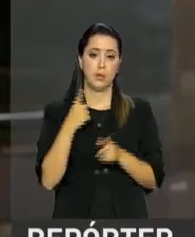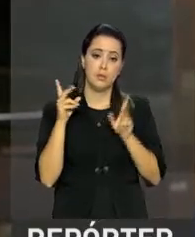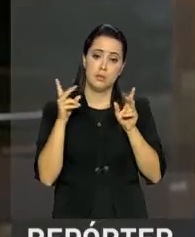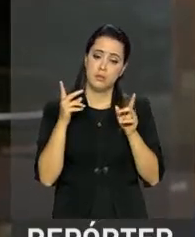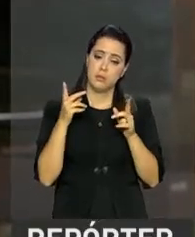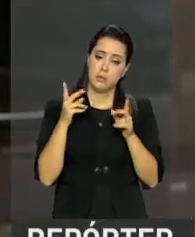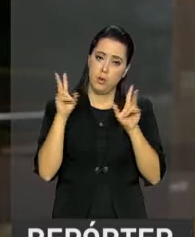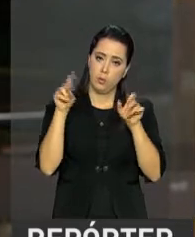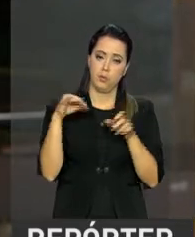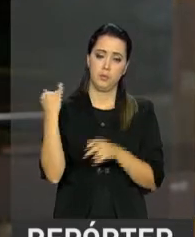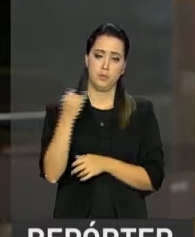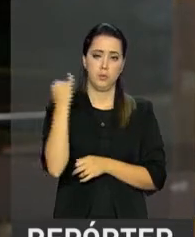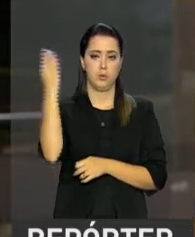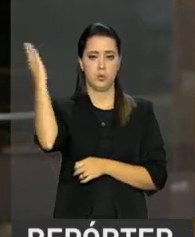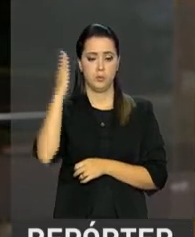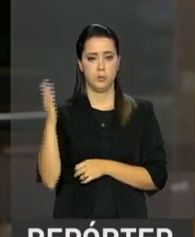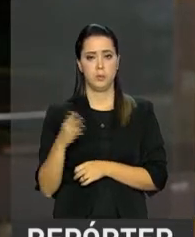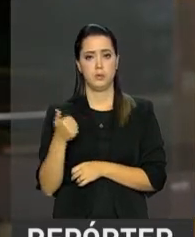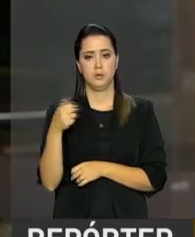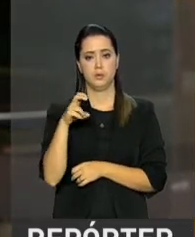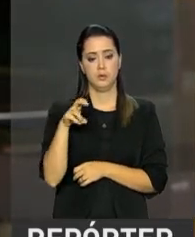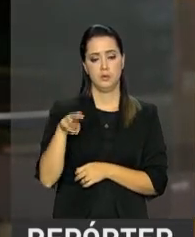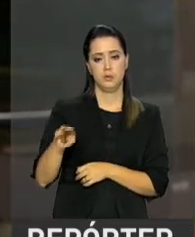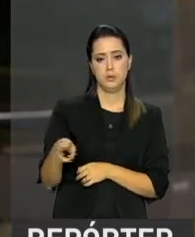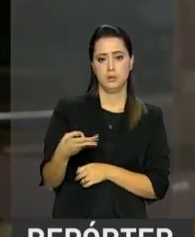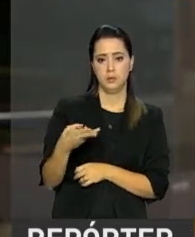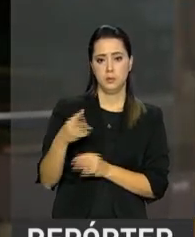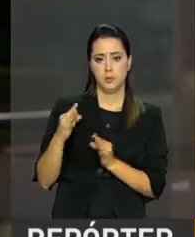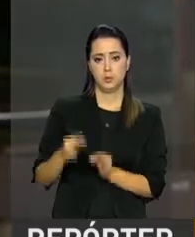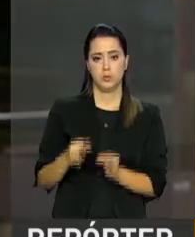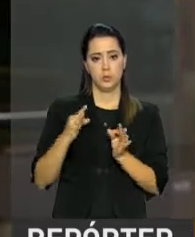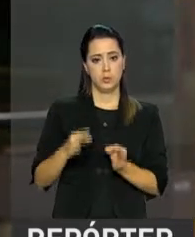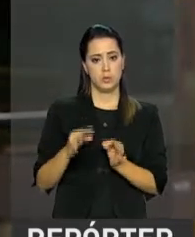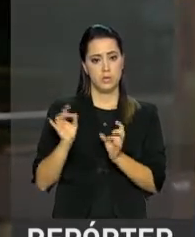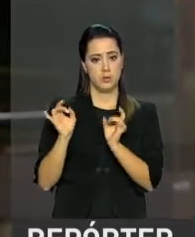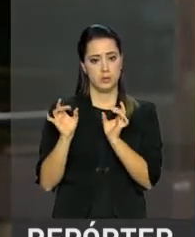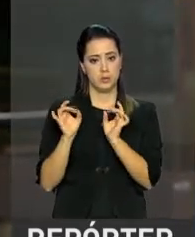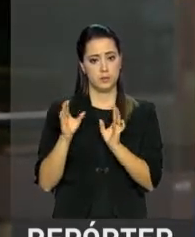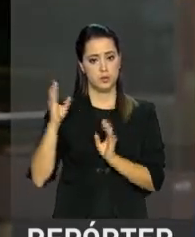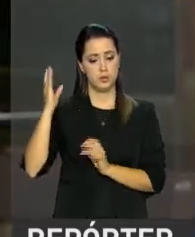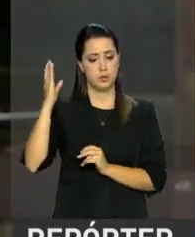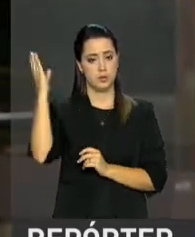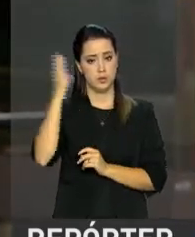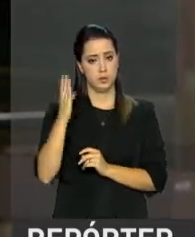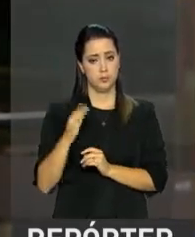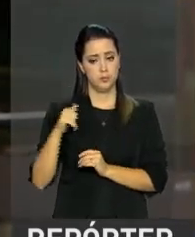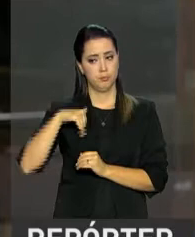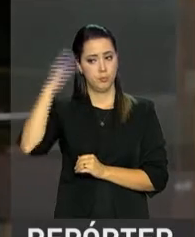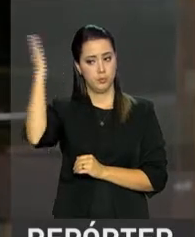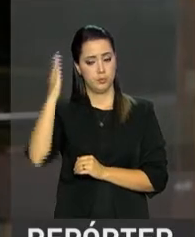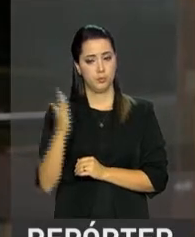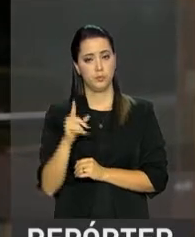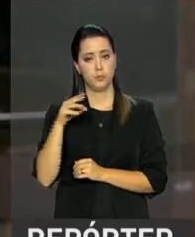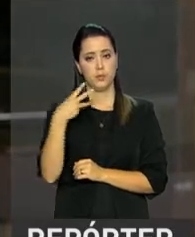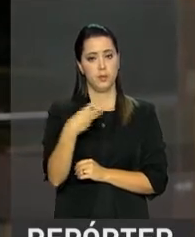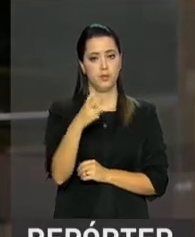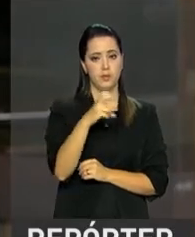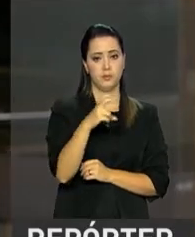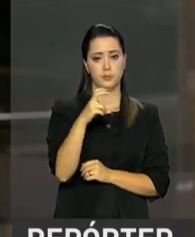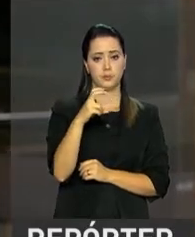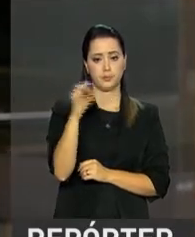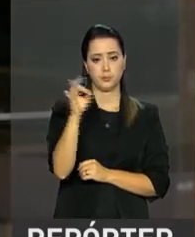brasil das 15 milhões de toneladas de aço exportados pelo país no ano passado 35% foram para o mercado